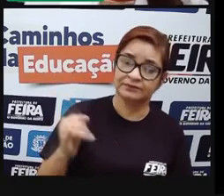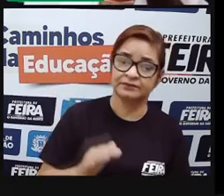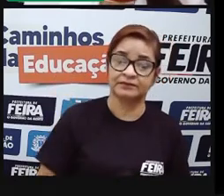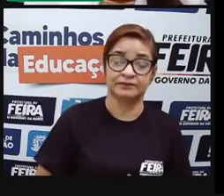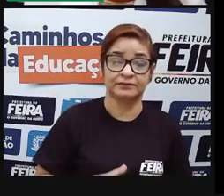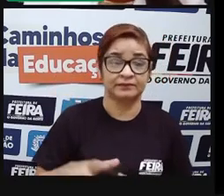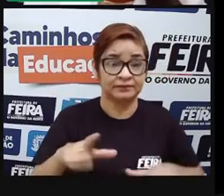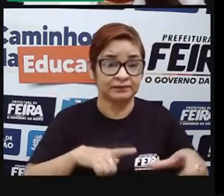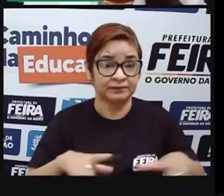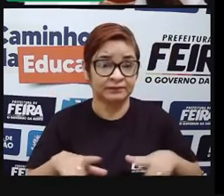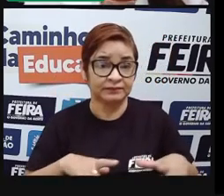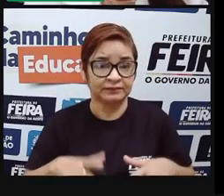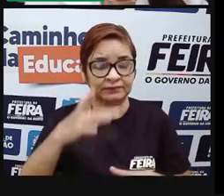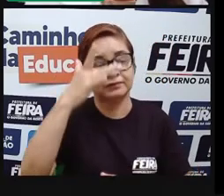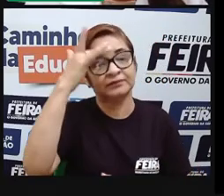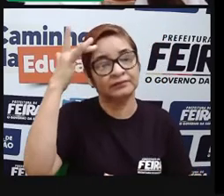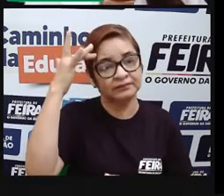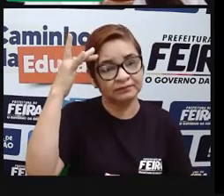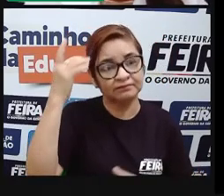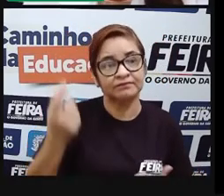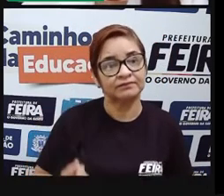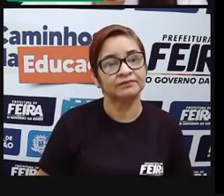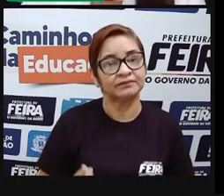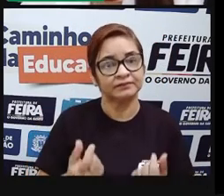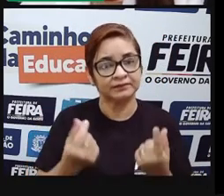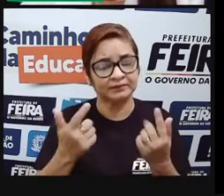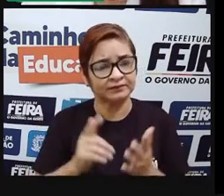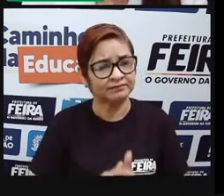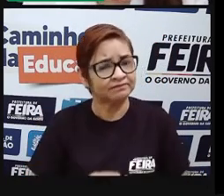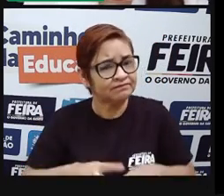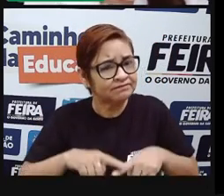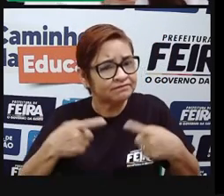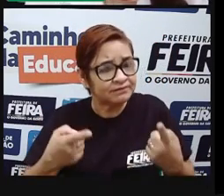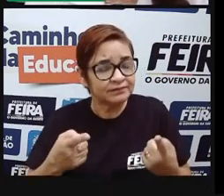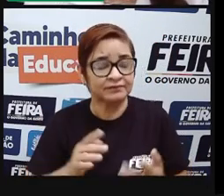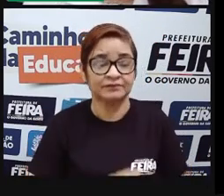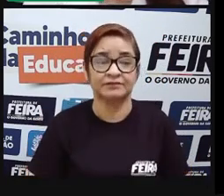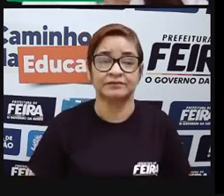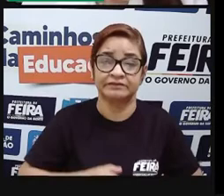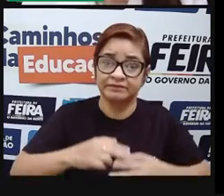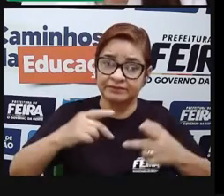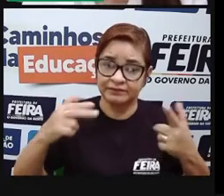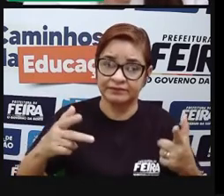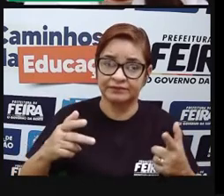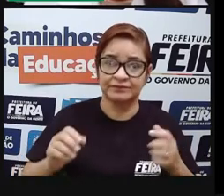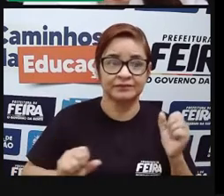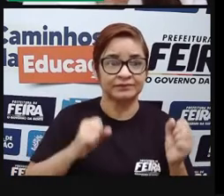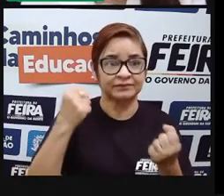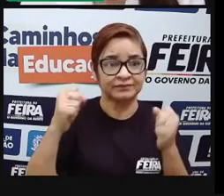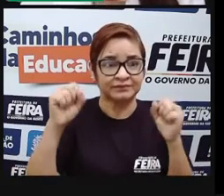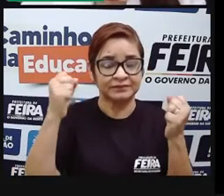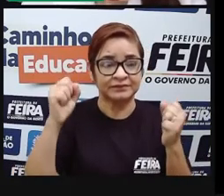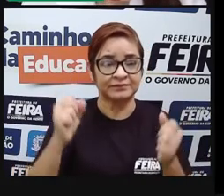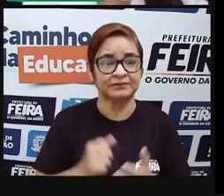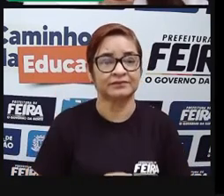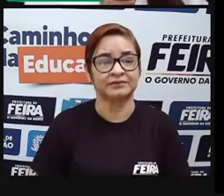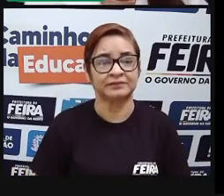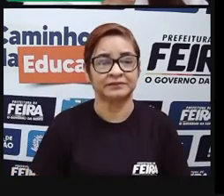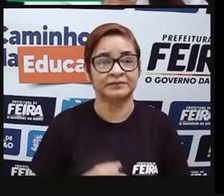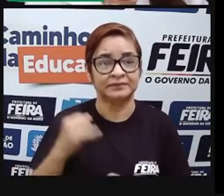emprego gera renda para o experiência entre as grandes indústrias a gente pode né destacar Nestlé